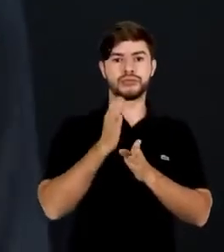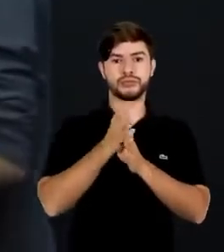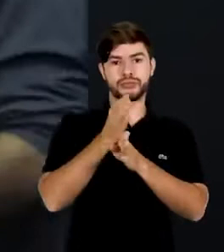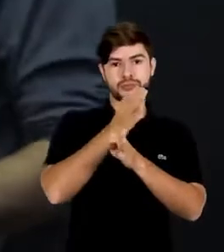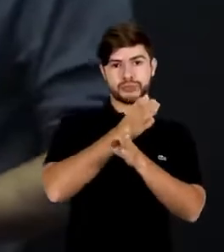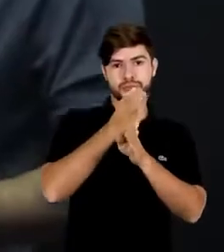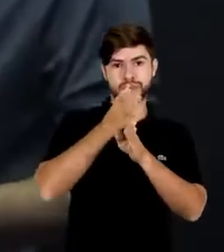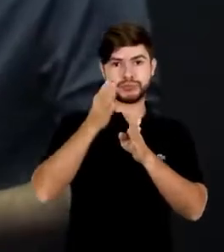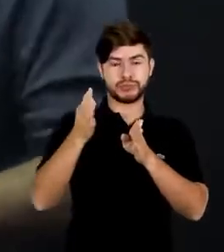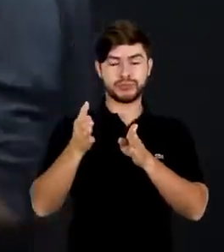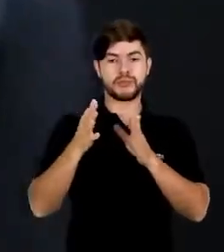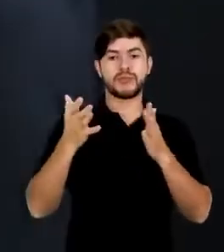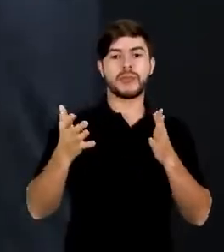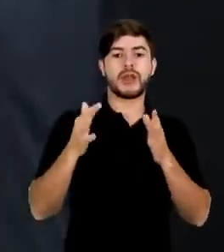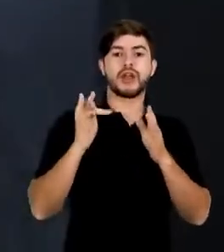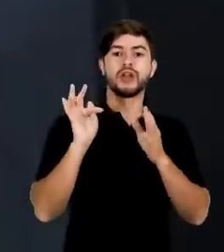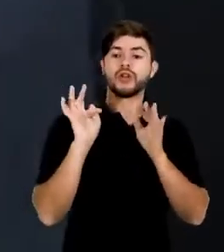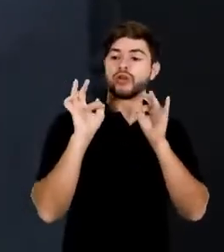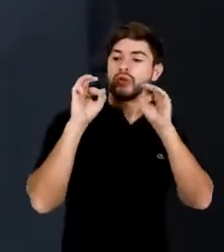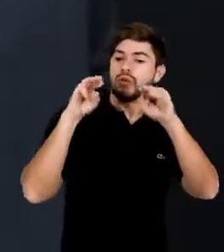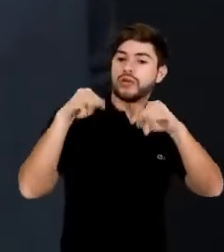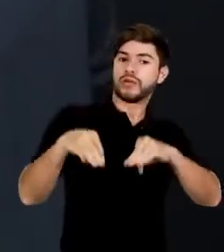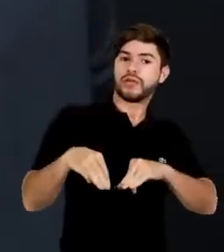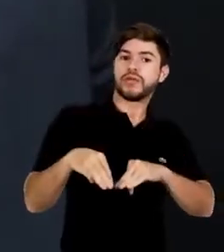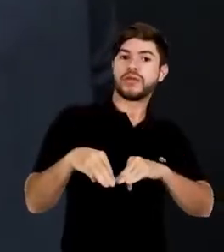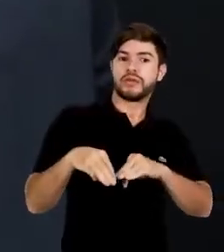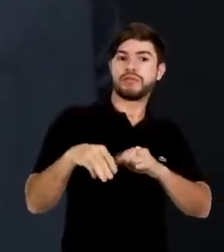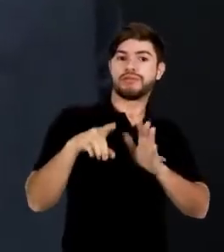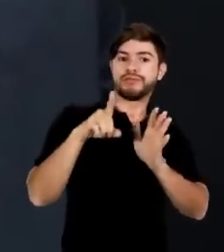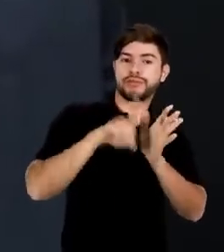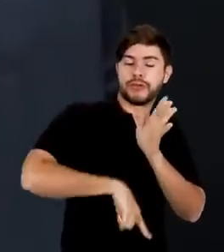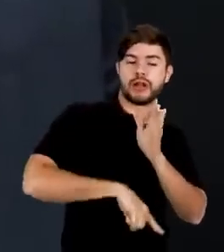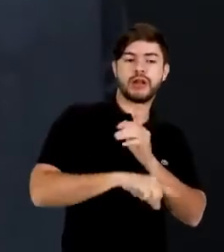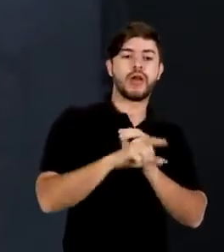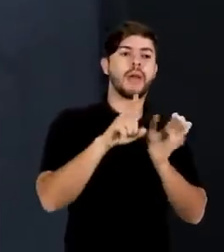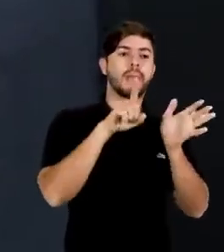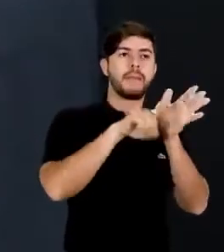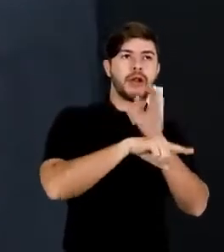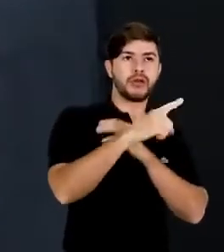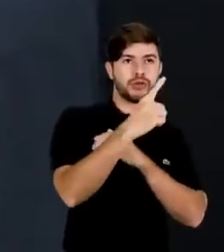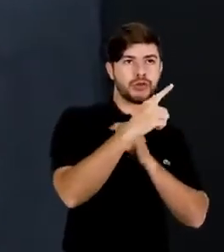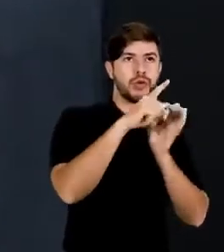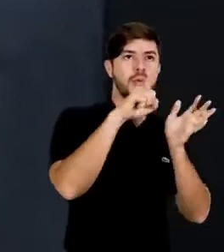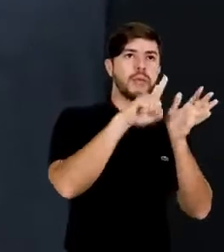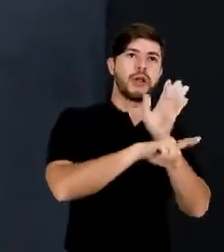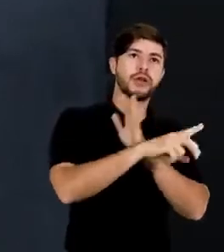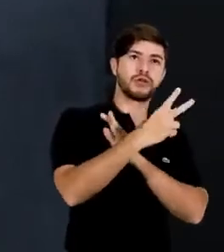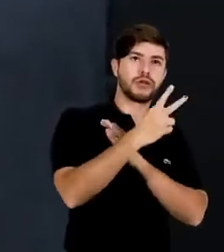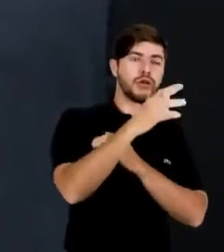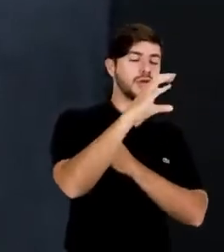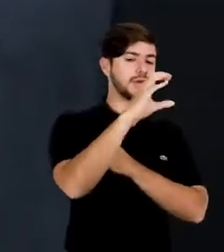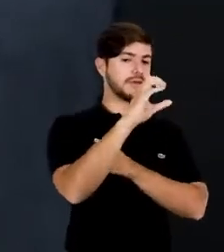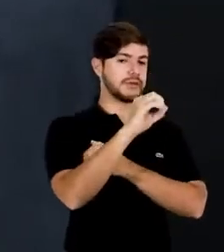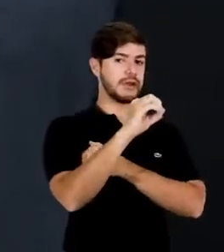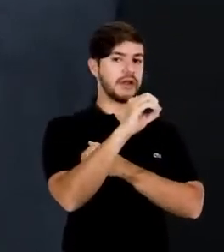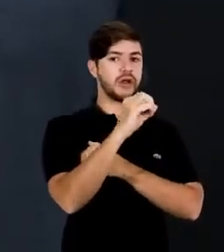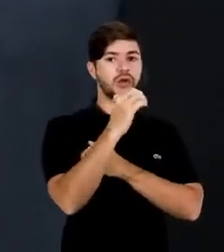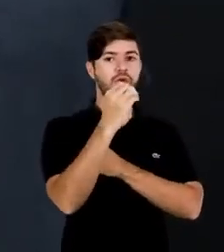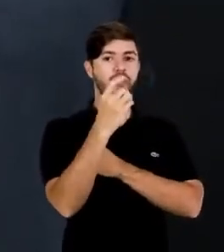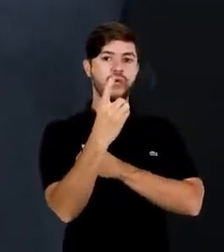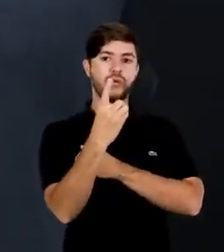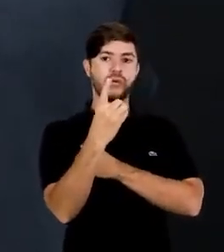infinito negativo, tá? E aí nós temos menos 2, menos 1, 0,